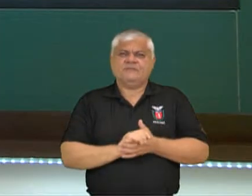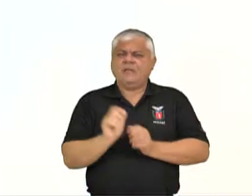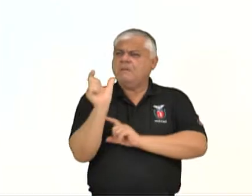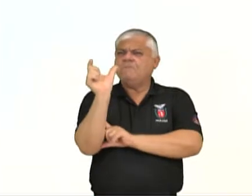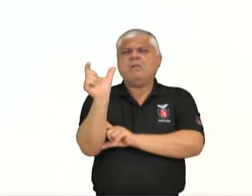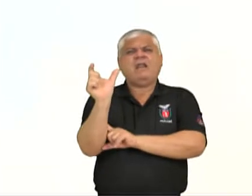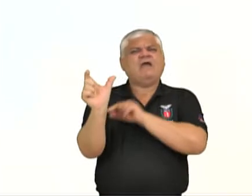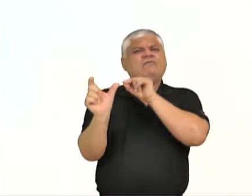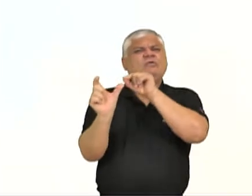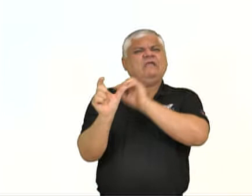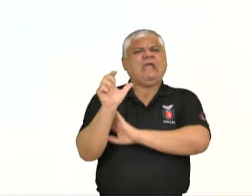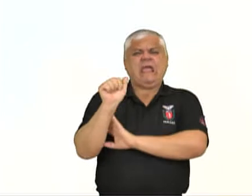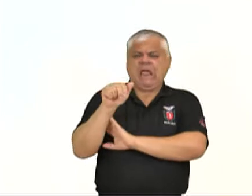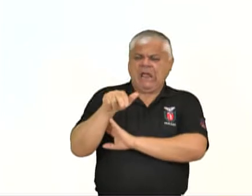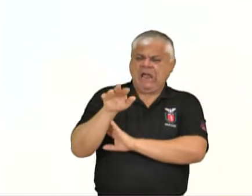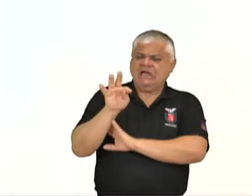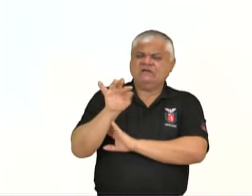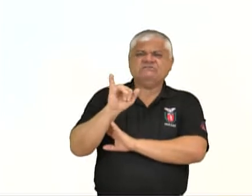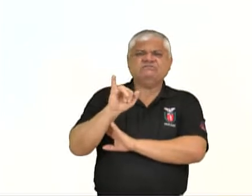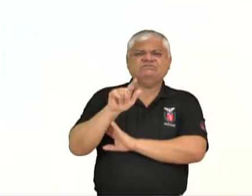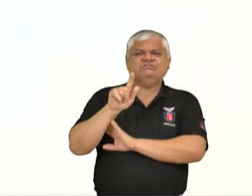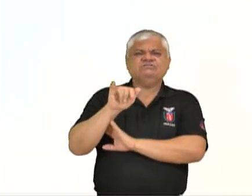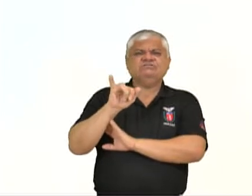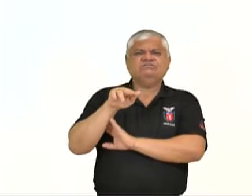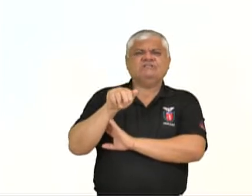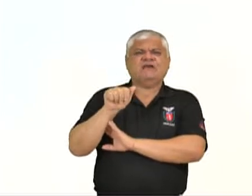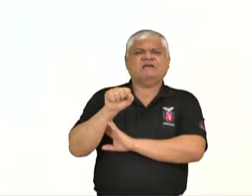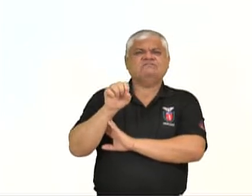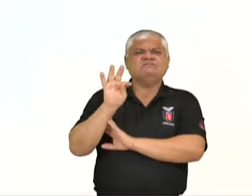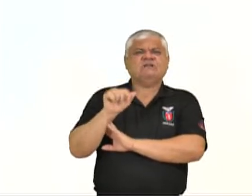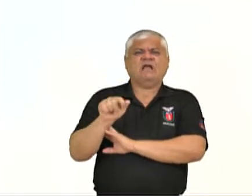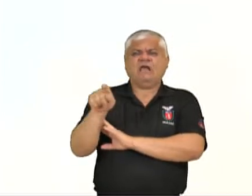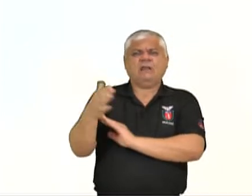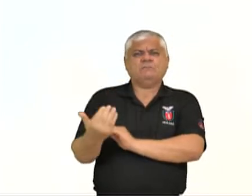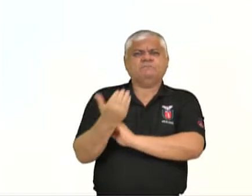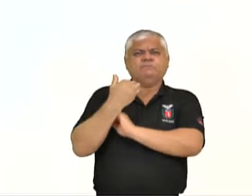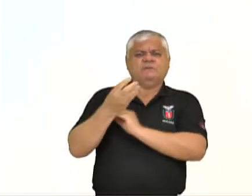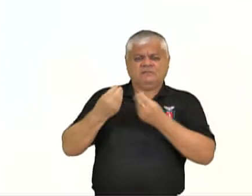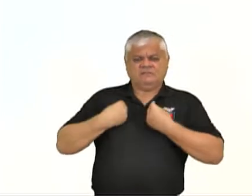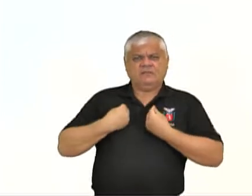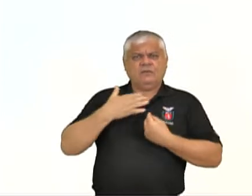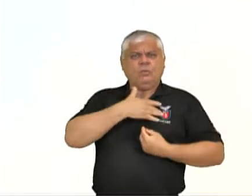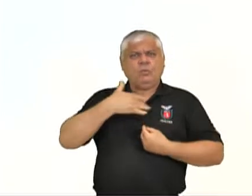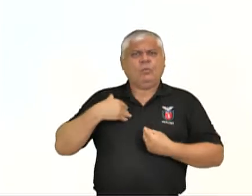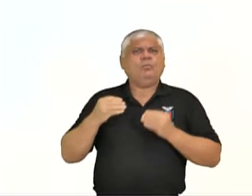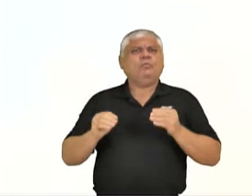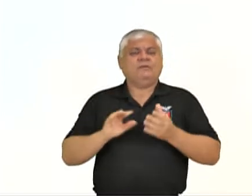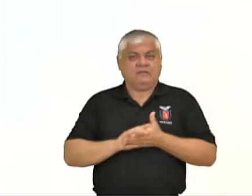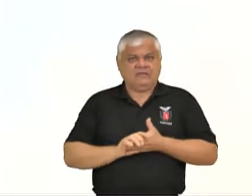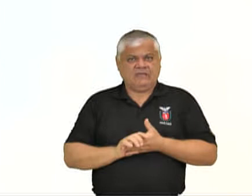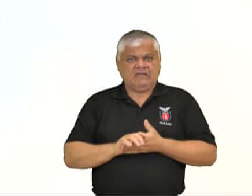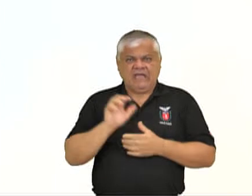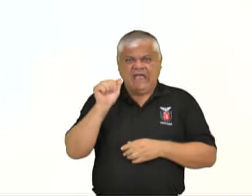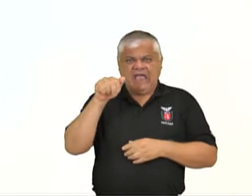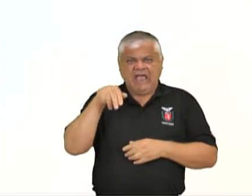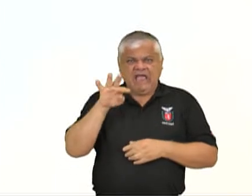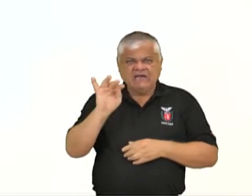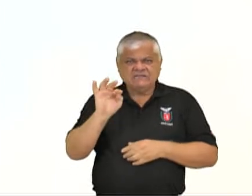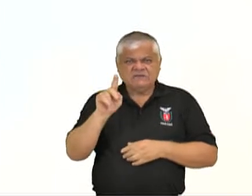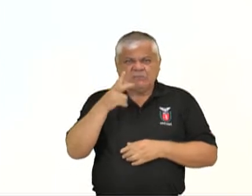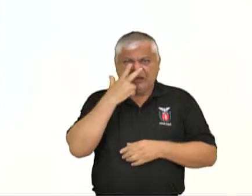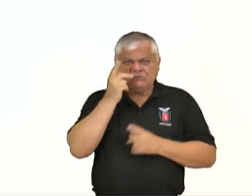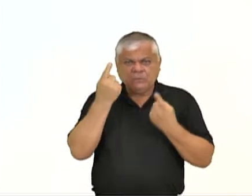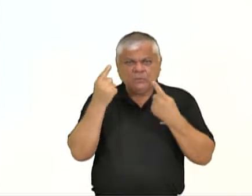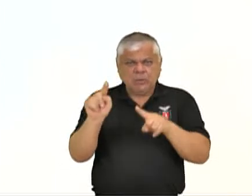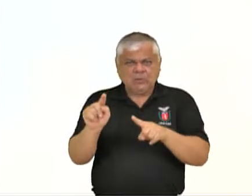Antiginástica? O que, que é antiginástica e o que, que ela pode fazer pelo meu corpo? Antiginástica? Nós não estamos falando